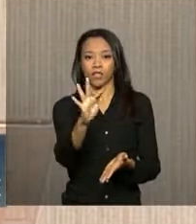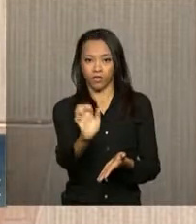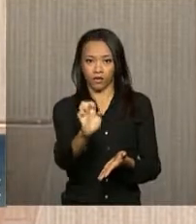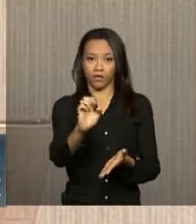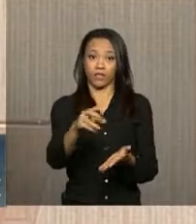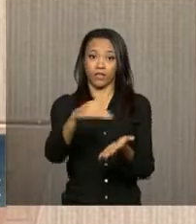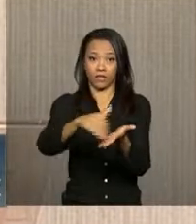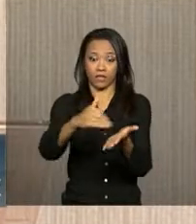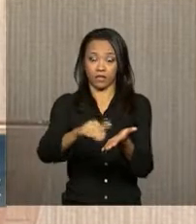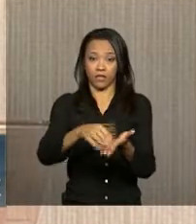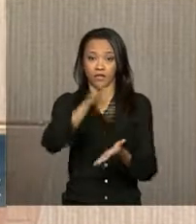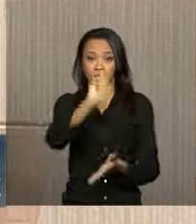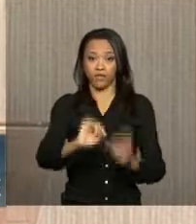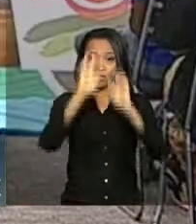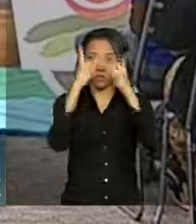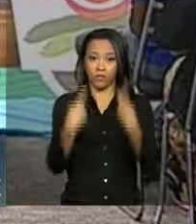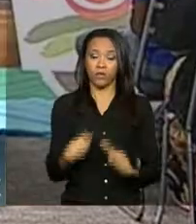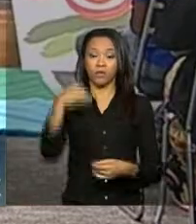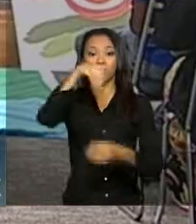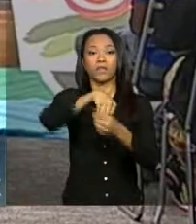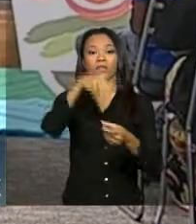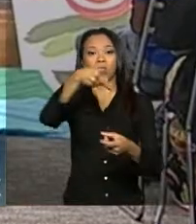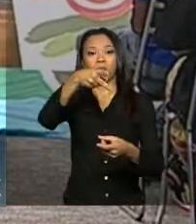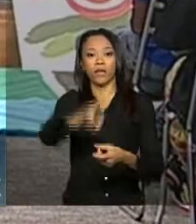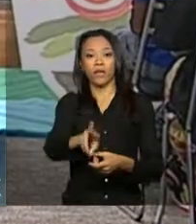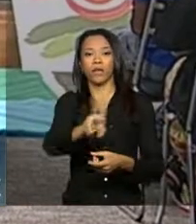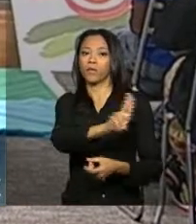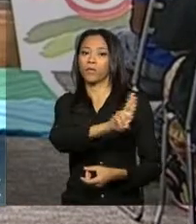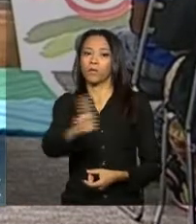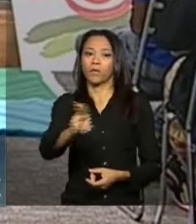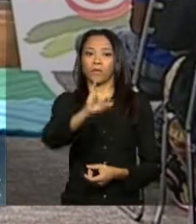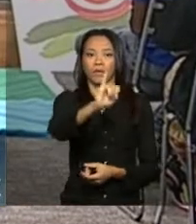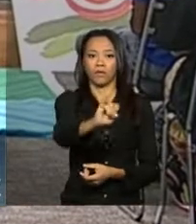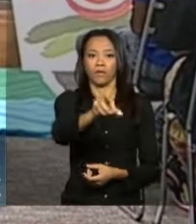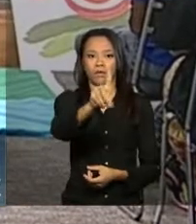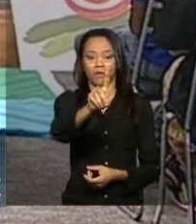da presidência da república e dele salvatti